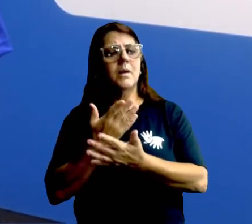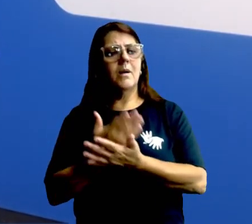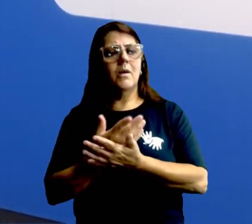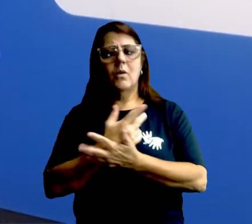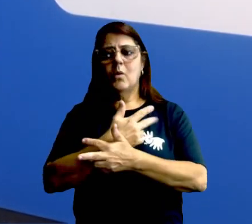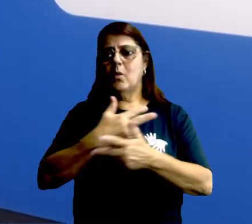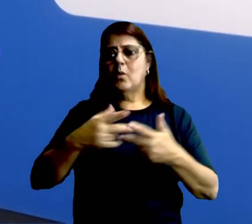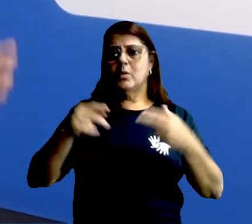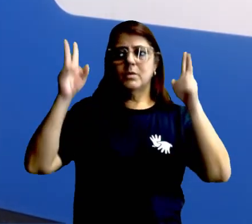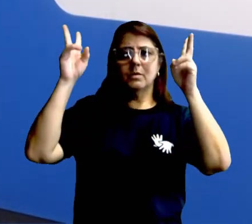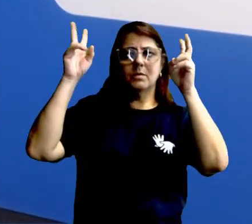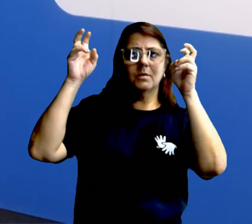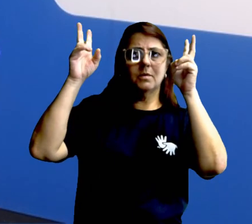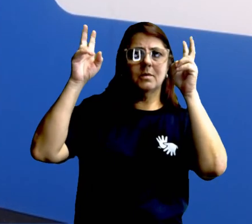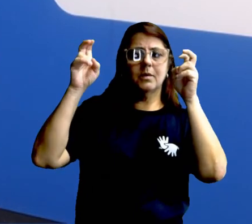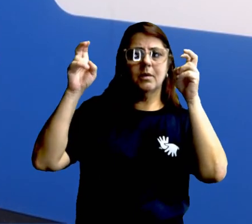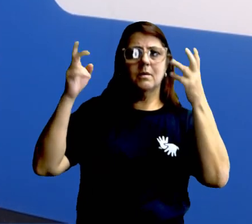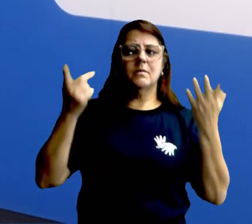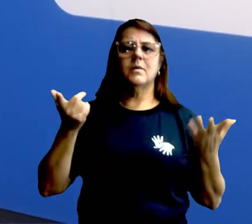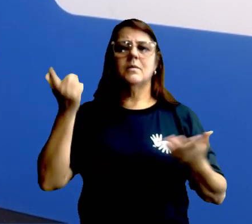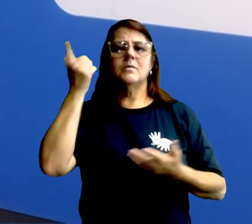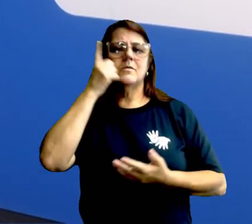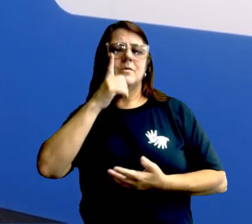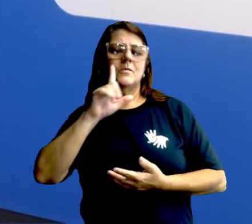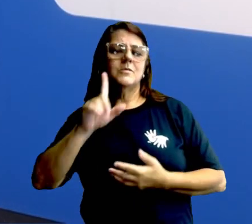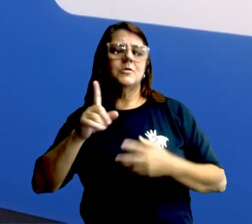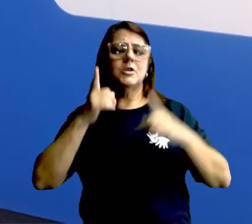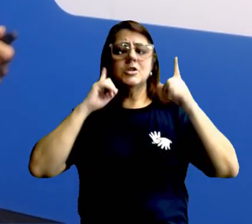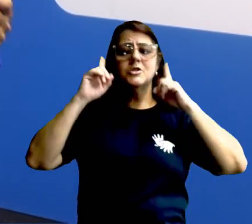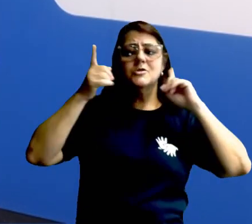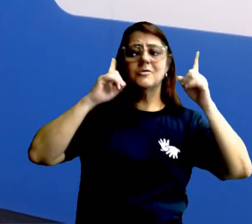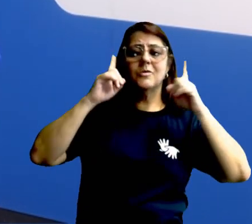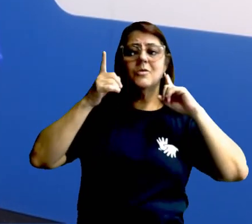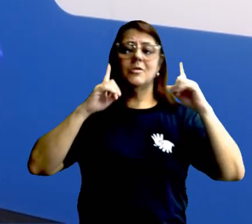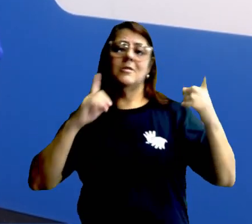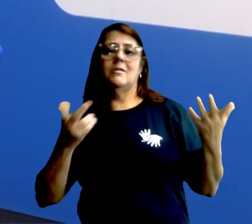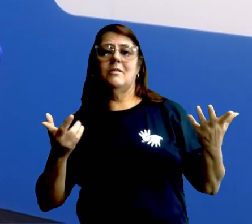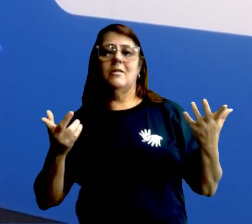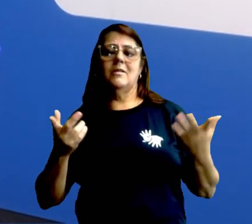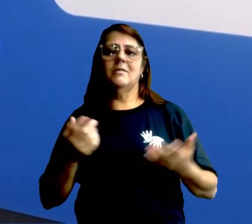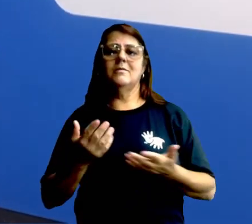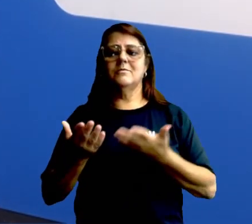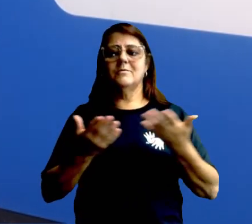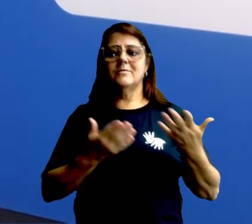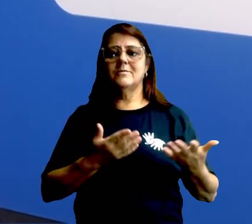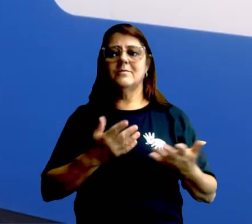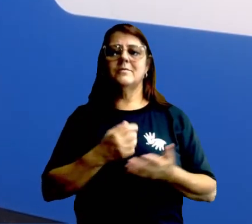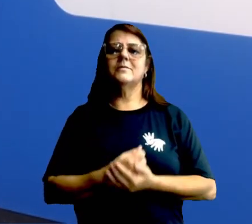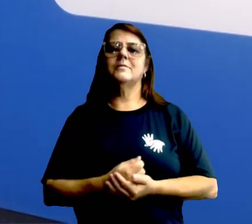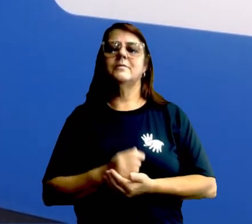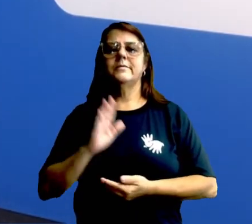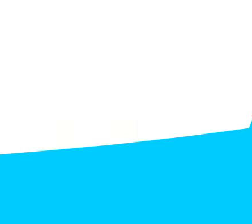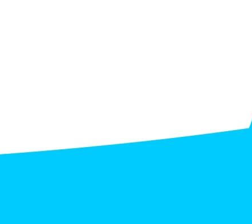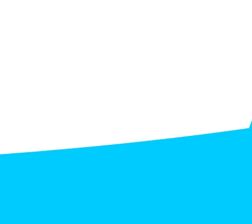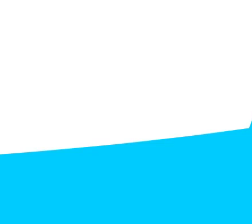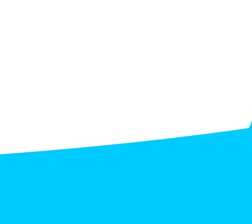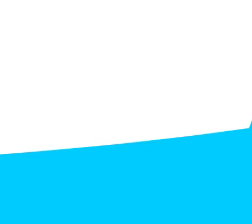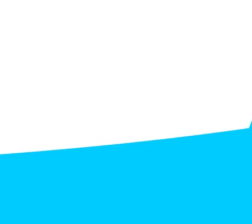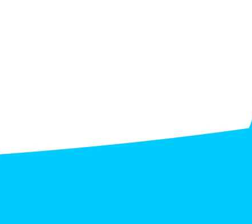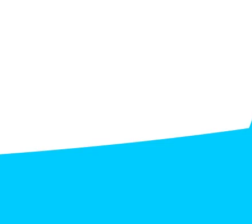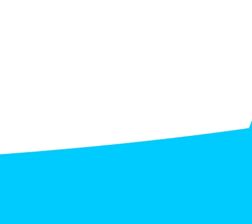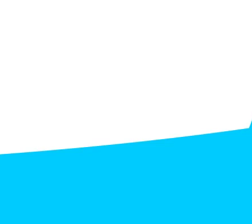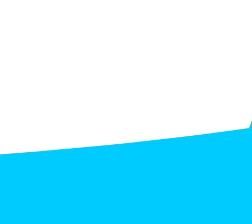aula sobre algum outro tema que a gente vai aí discutir e compreender um pouquinho mais, ok?